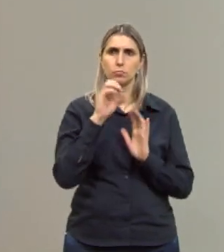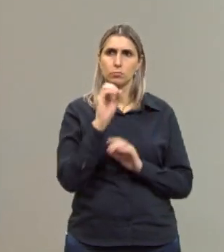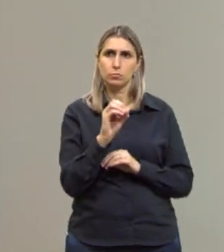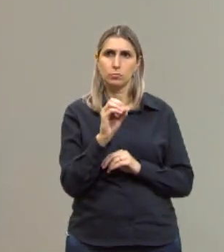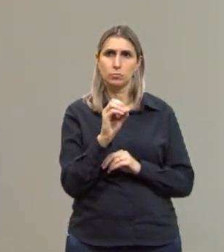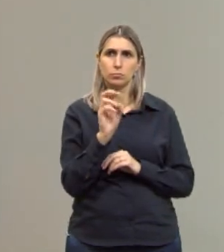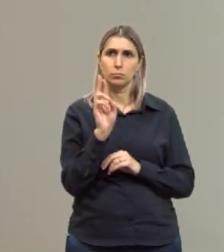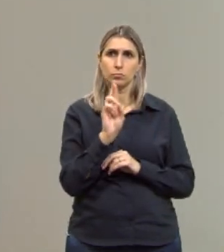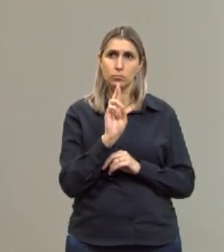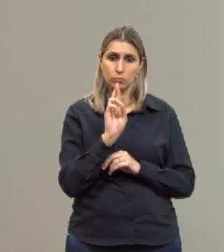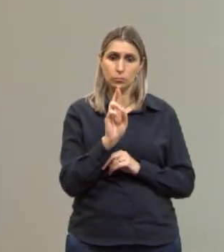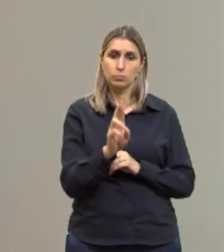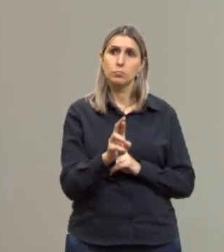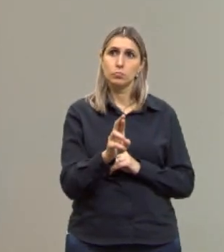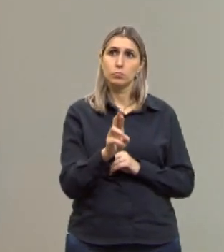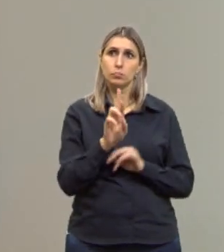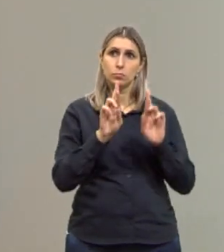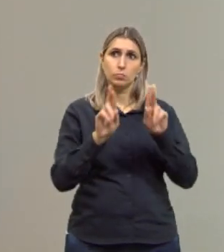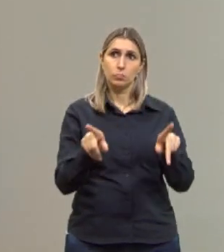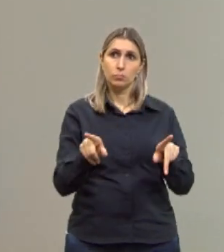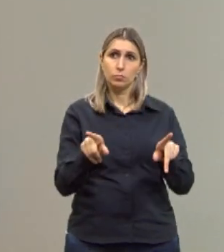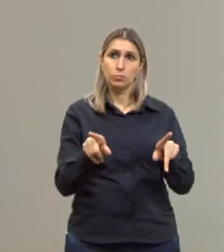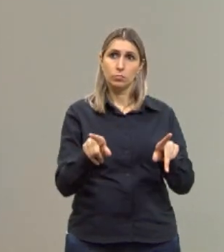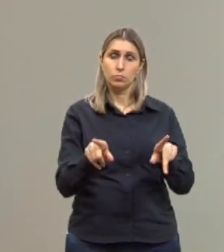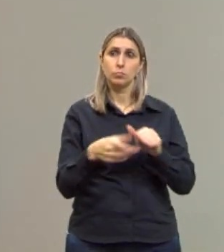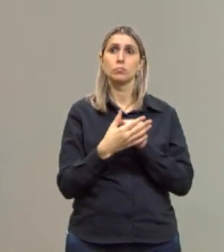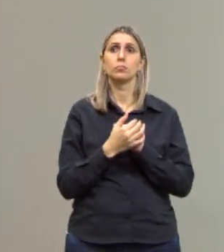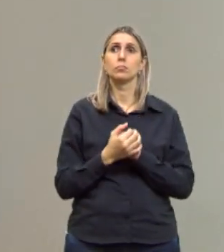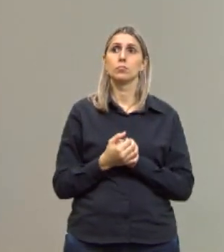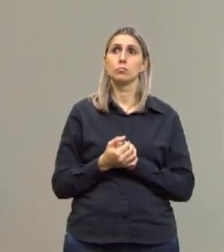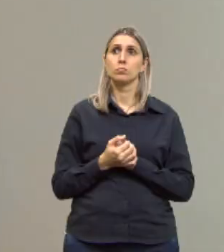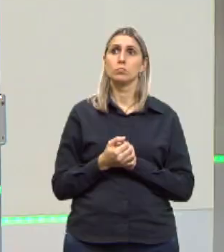as raízes serão diferentes.